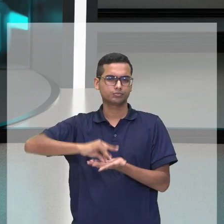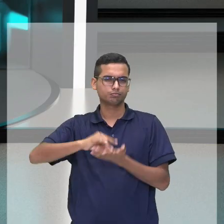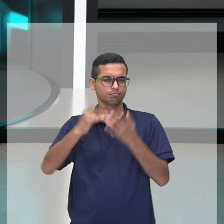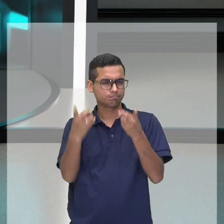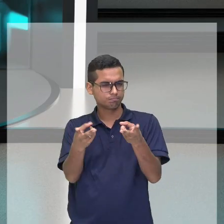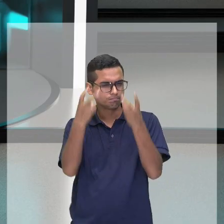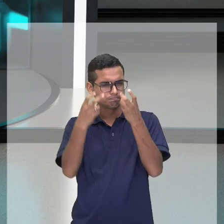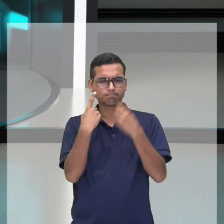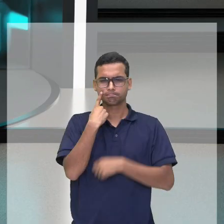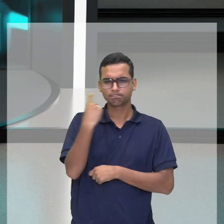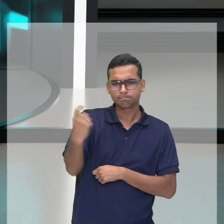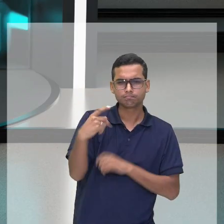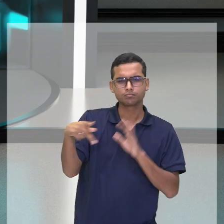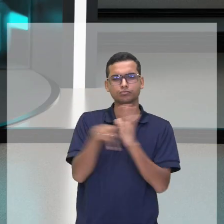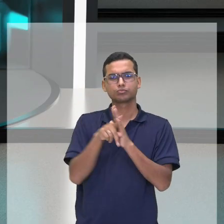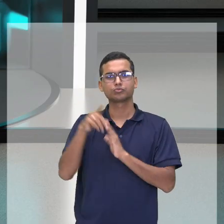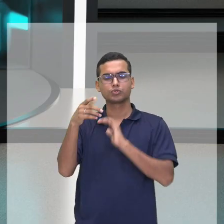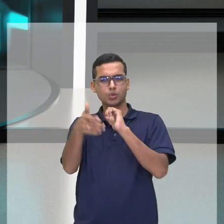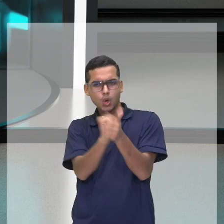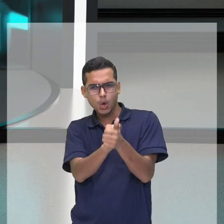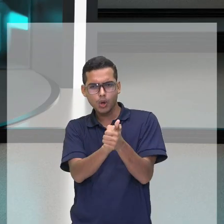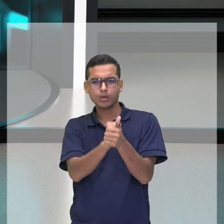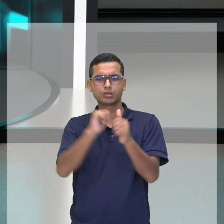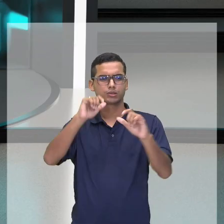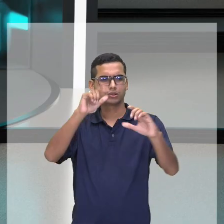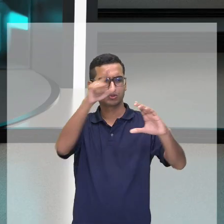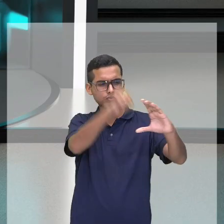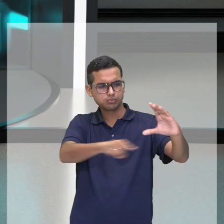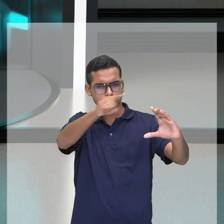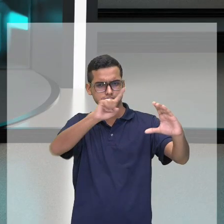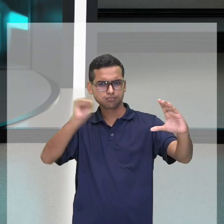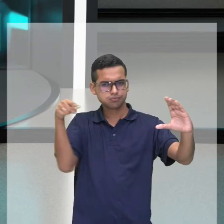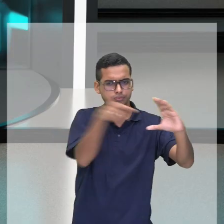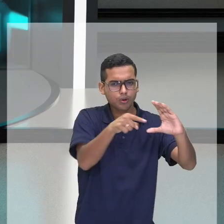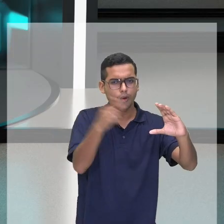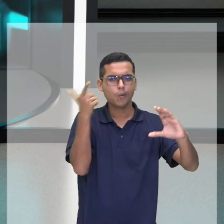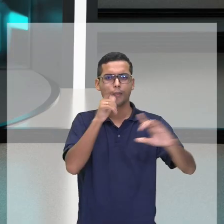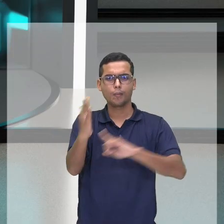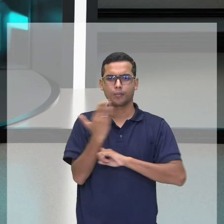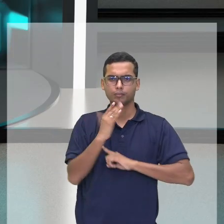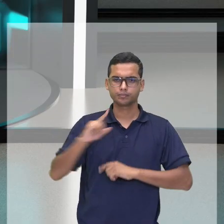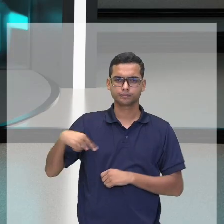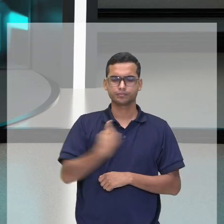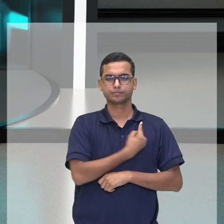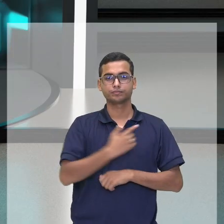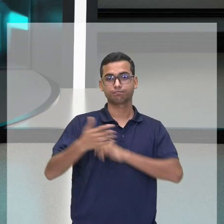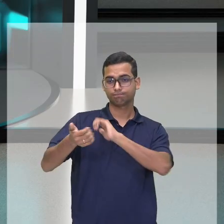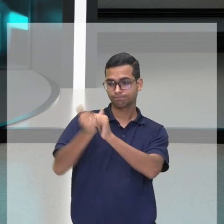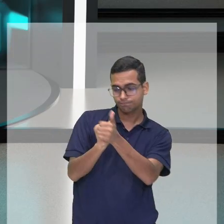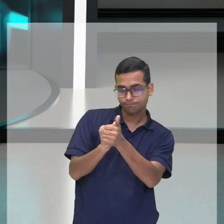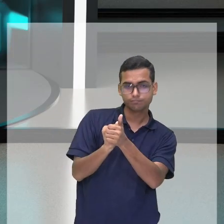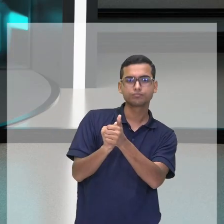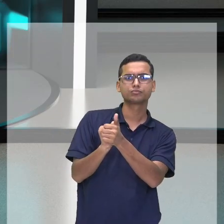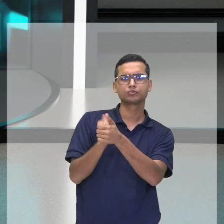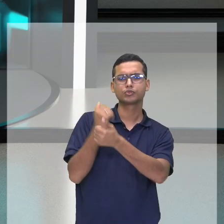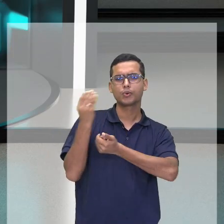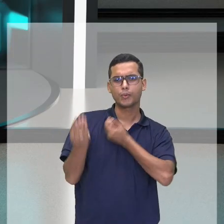né, o que os esportes de precisão podem trazer para a gente. Eles logicamente não são esportes assim que